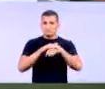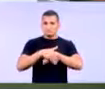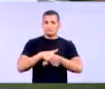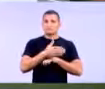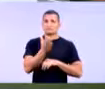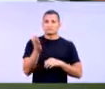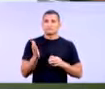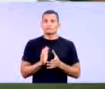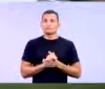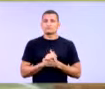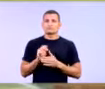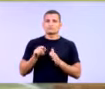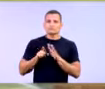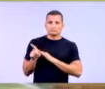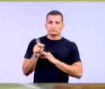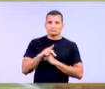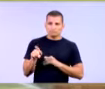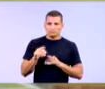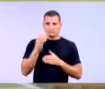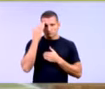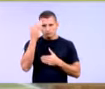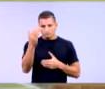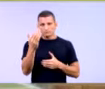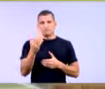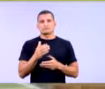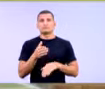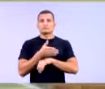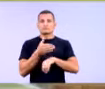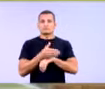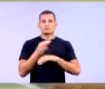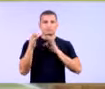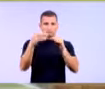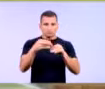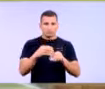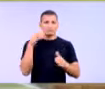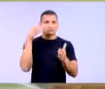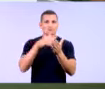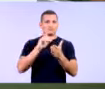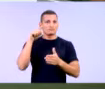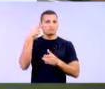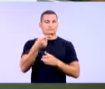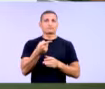suas considerações? Agradeço a participação de todos e até o próximo encontro. Muito obrigada.